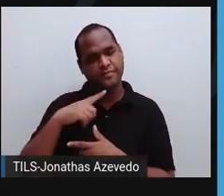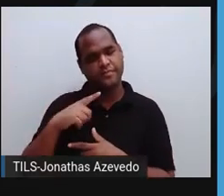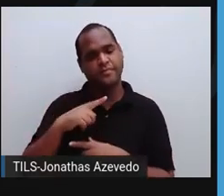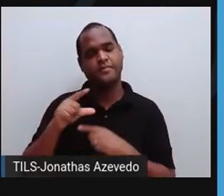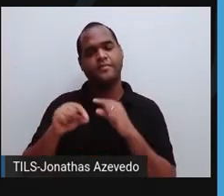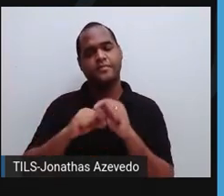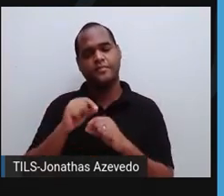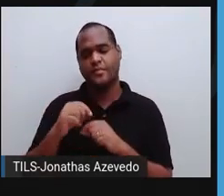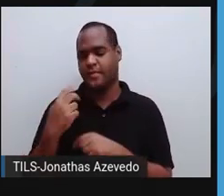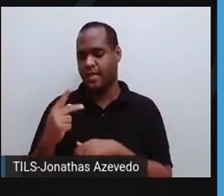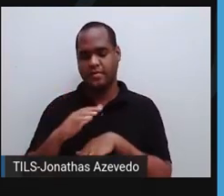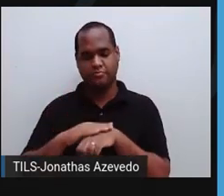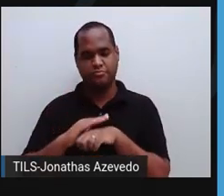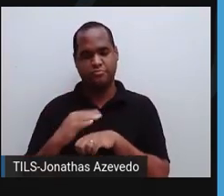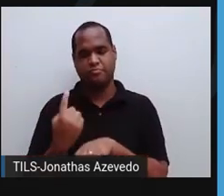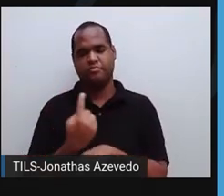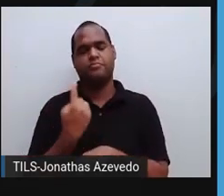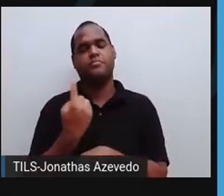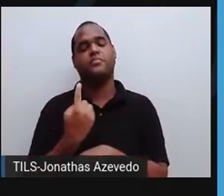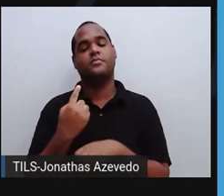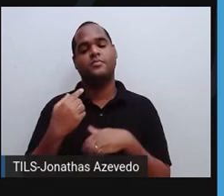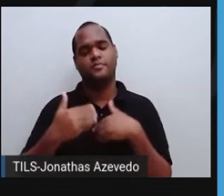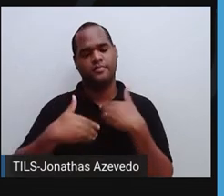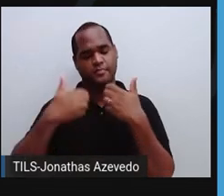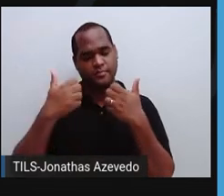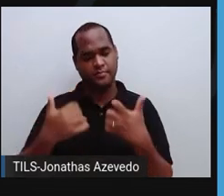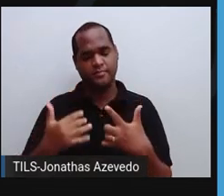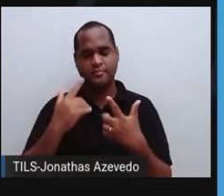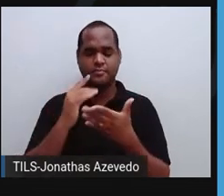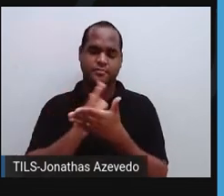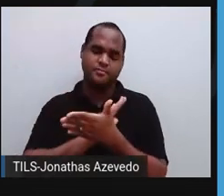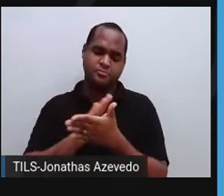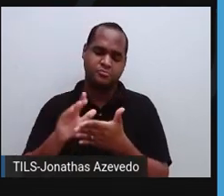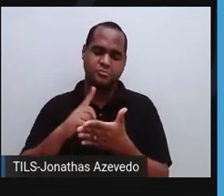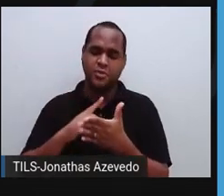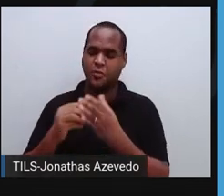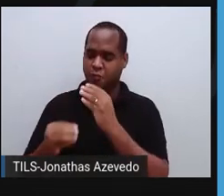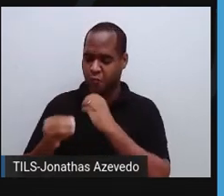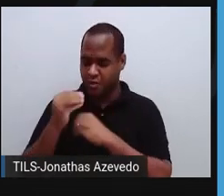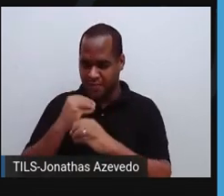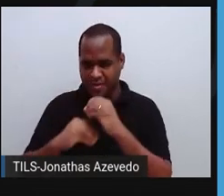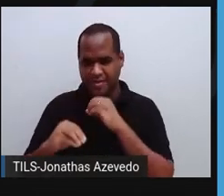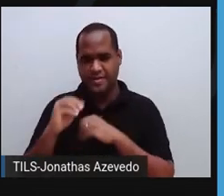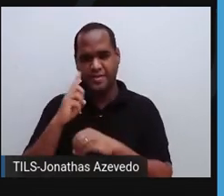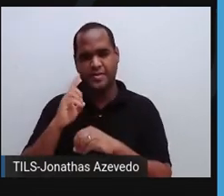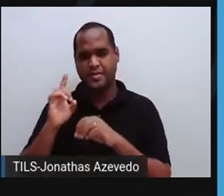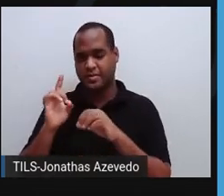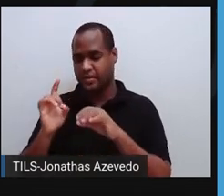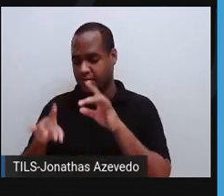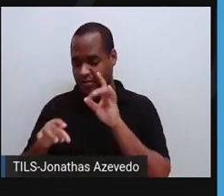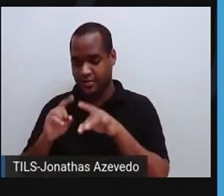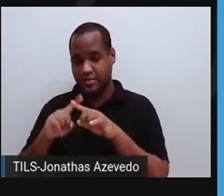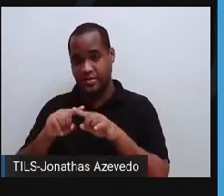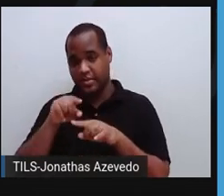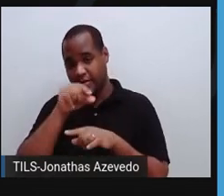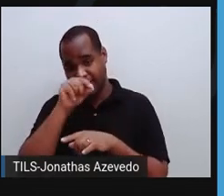isoladas. E aí, algumas se alimentavam, pegavam ali uma presa, uma ave,